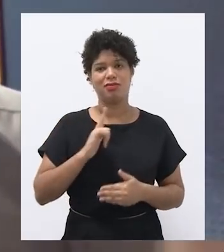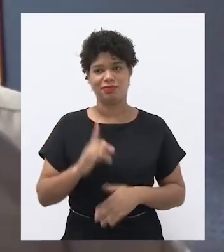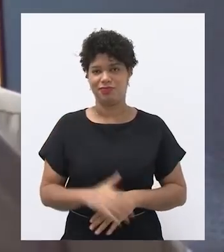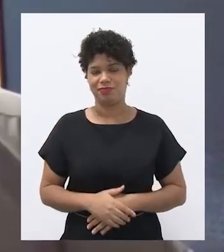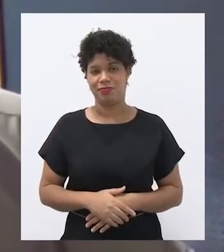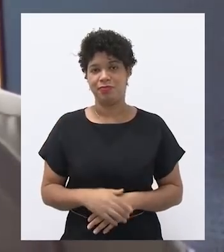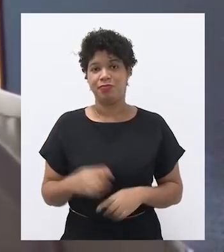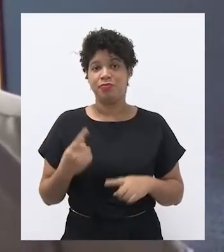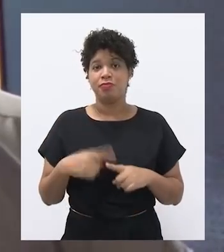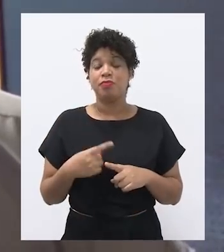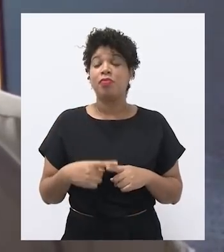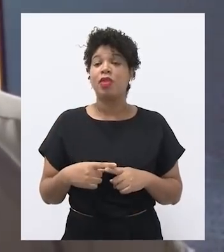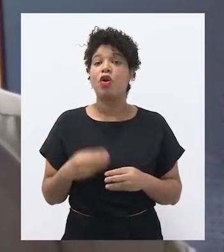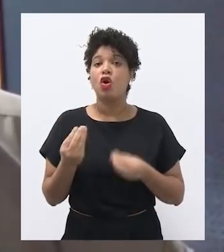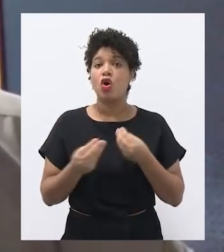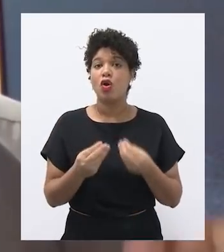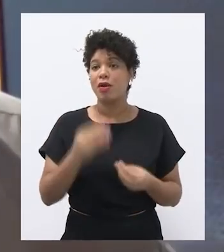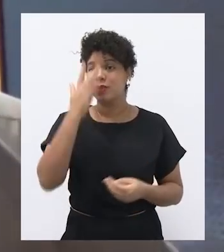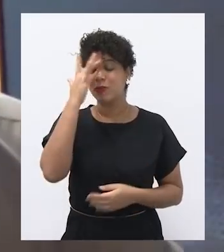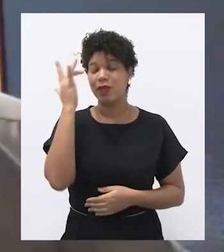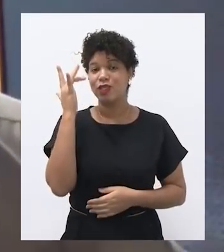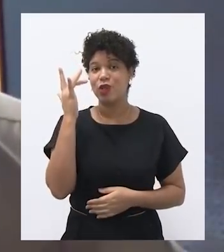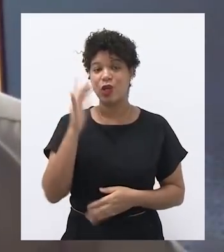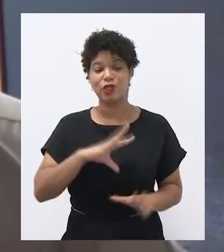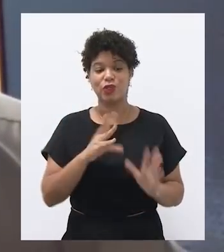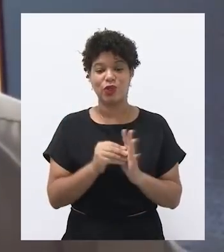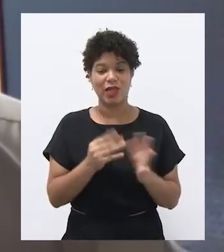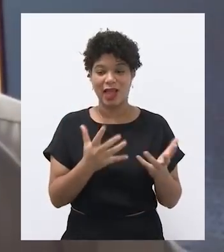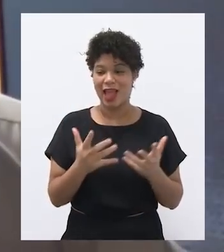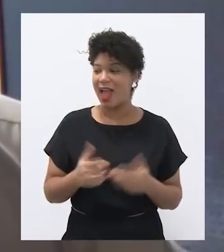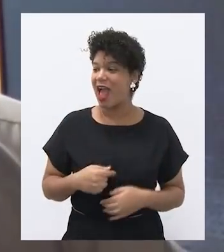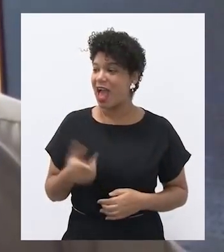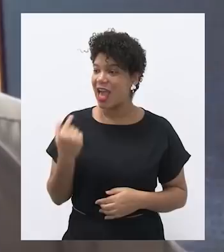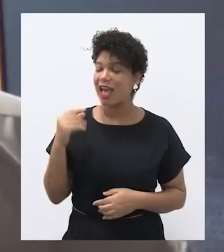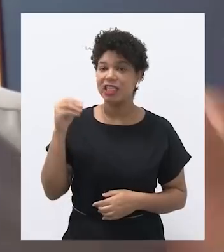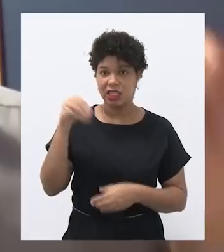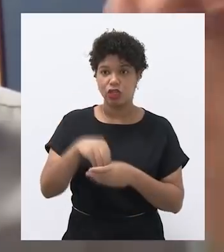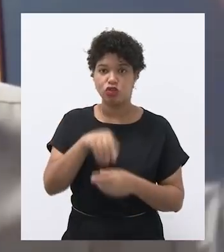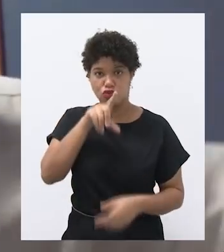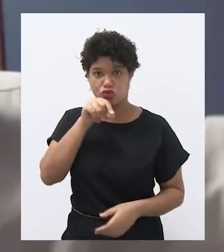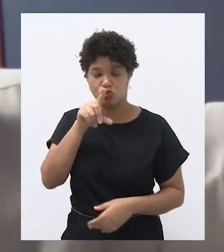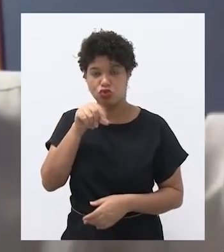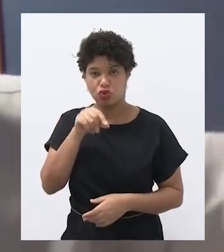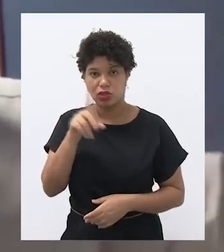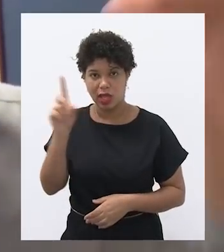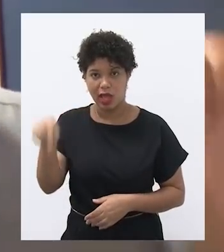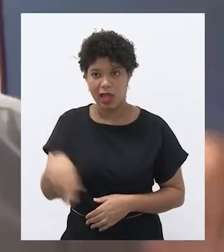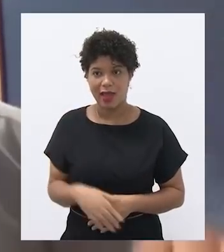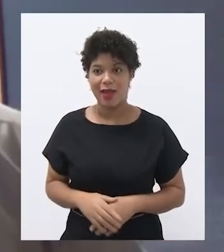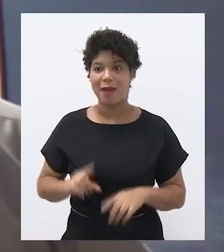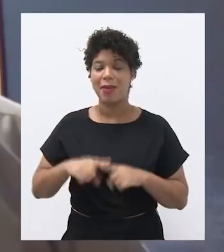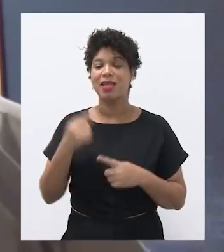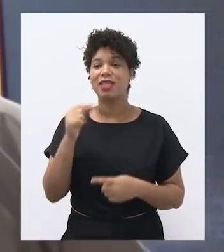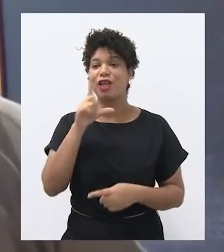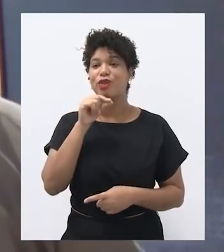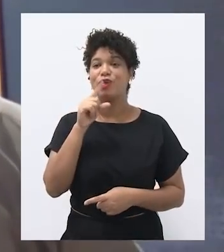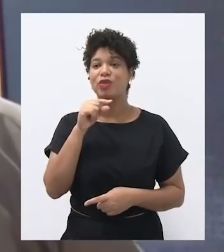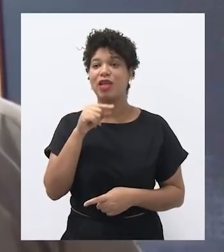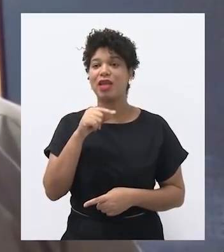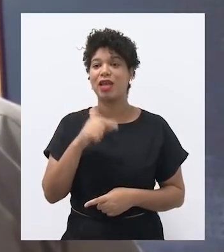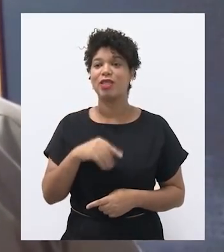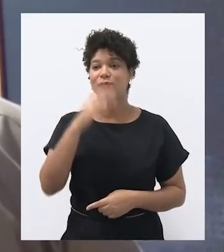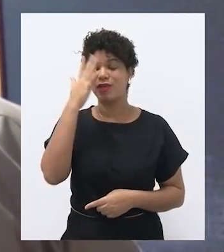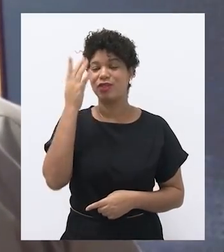Porque a dimensão de popularidade de algo não é a conversa que acontece no Twitter. É quando a conversa do Twitter ela sai de lá e vai para a mesa do